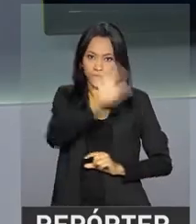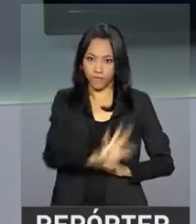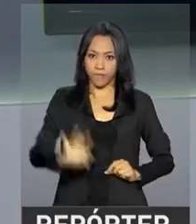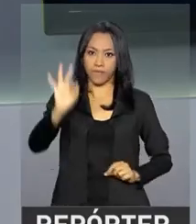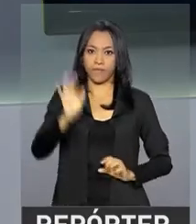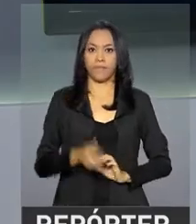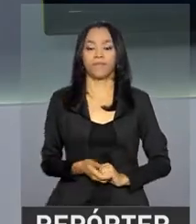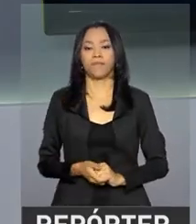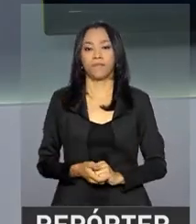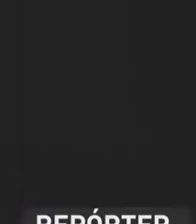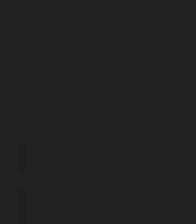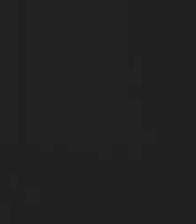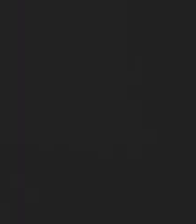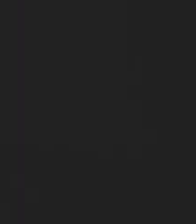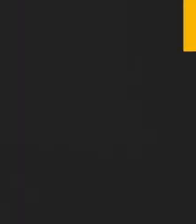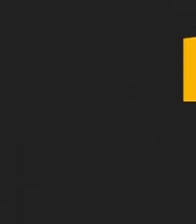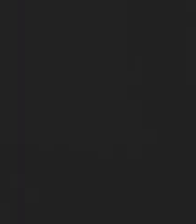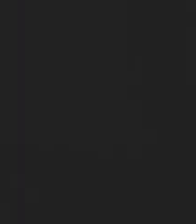do governo federal